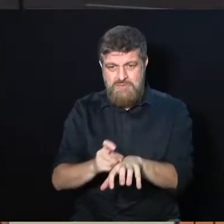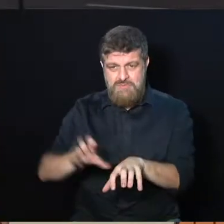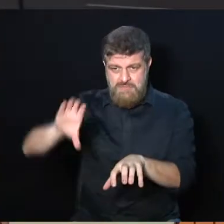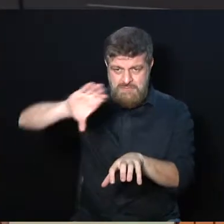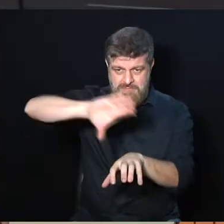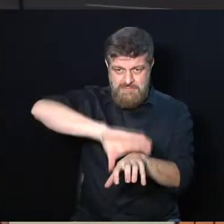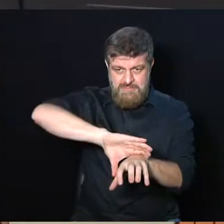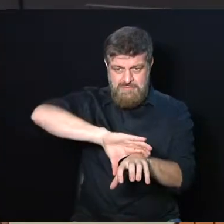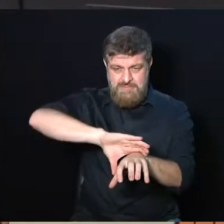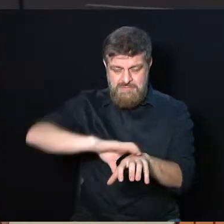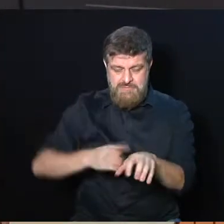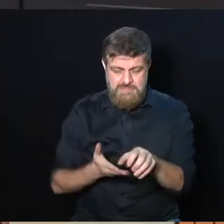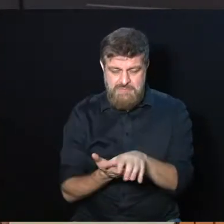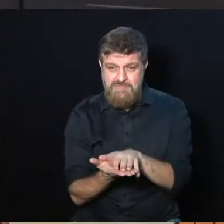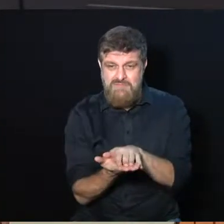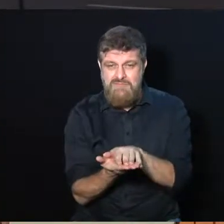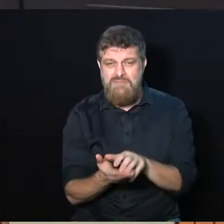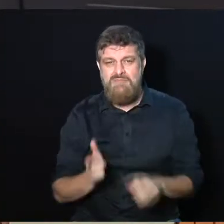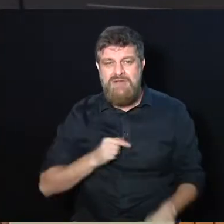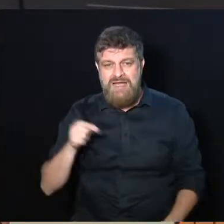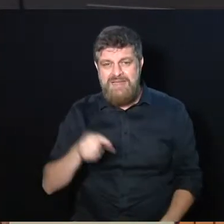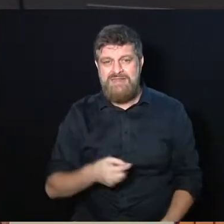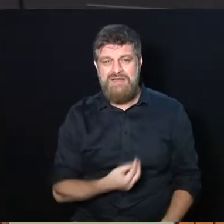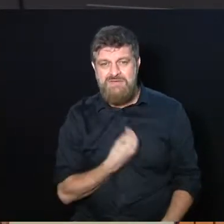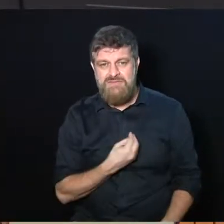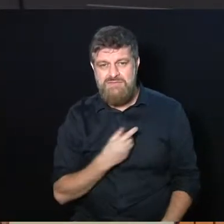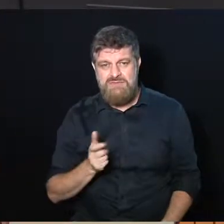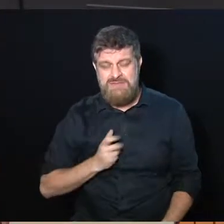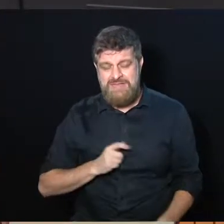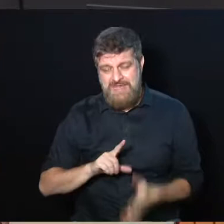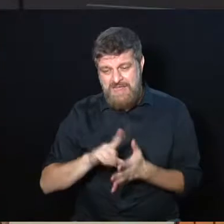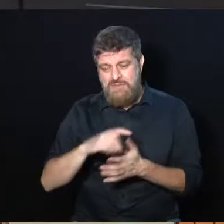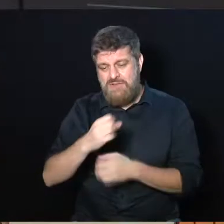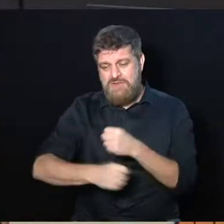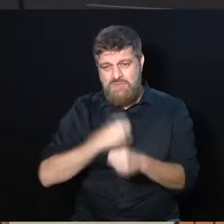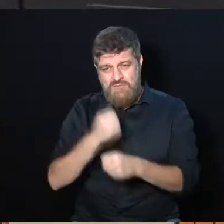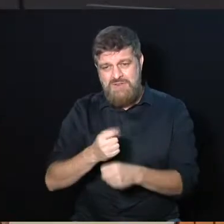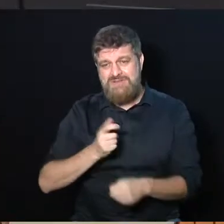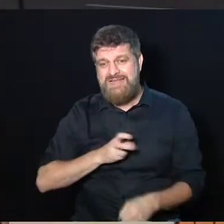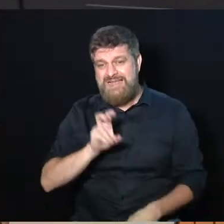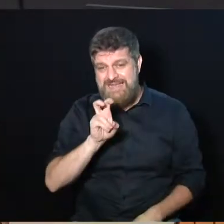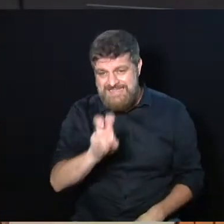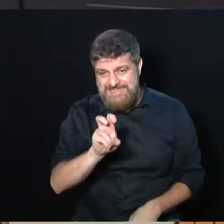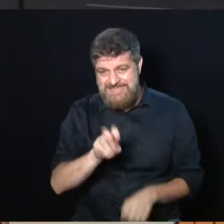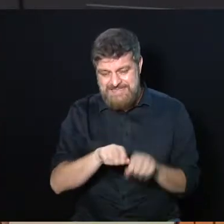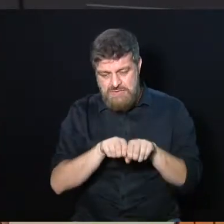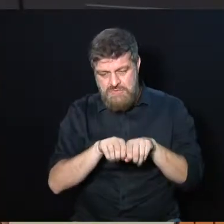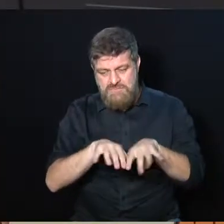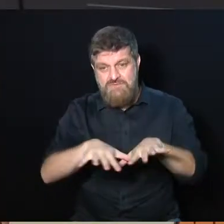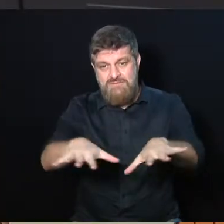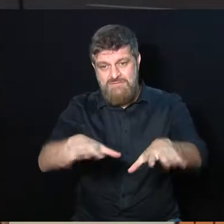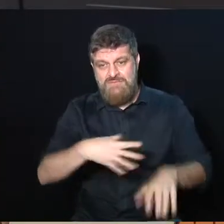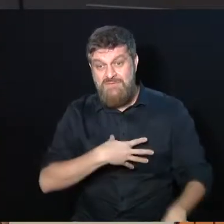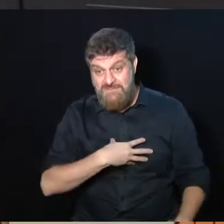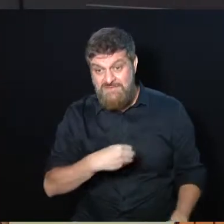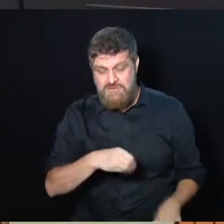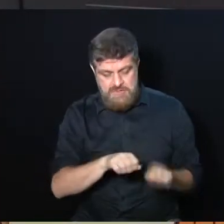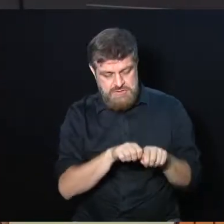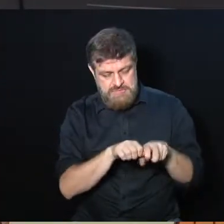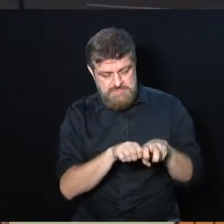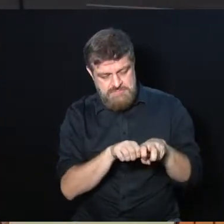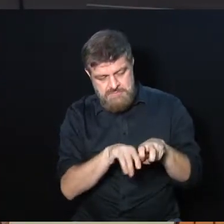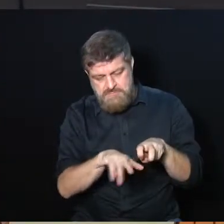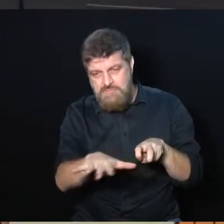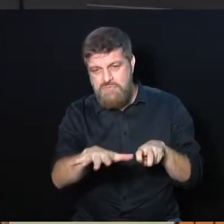Se você tira um escorpião vivo, significa que você tirou 5 no final do ano, que você tirou uma progressão geométrica há tantos anos, e você